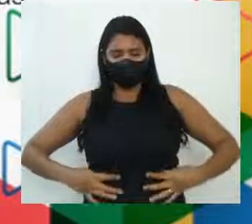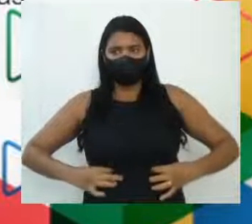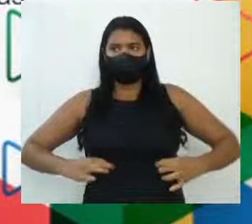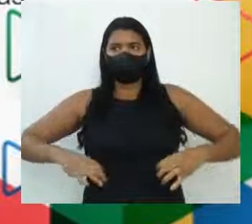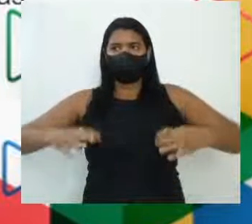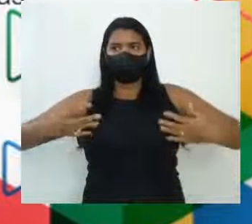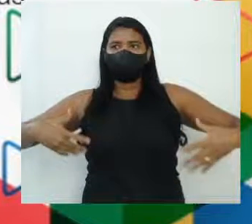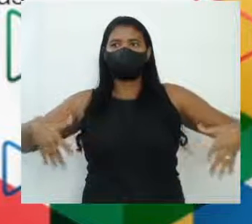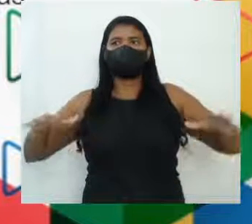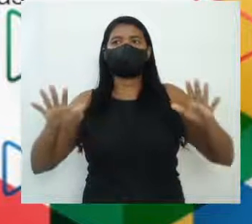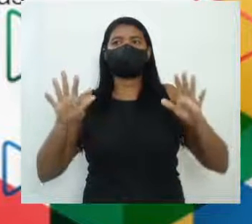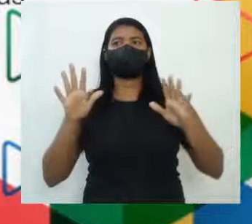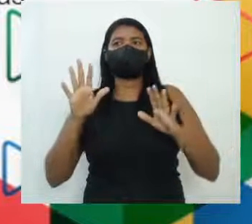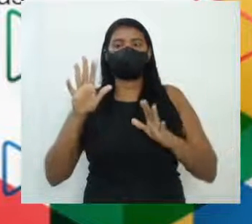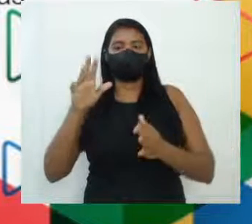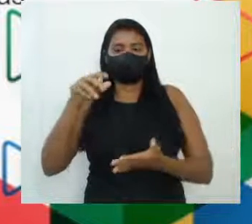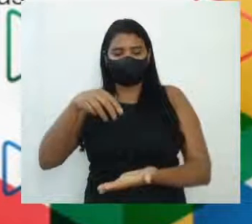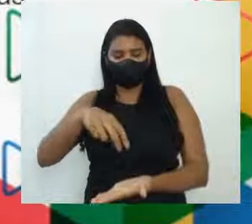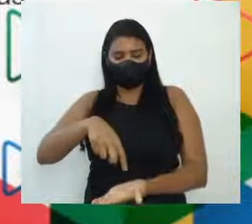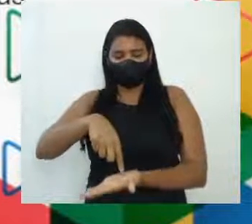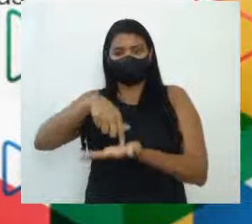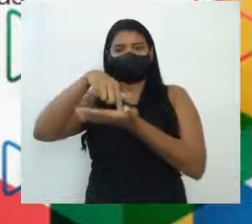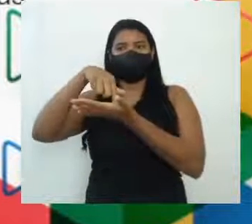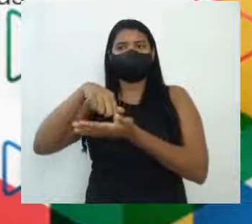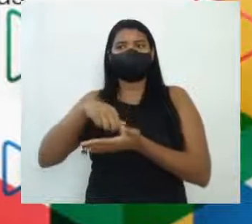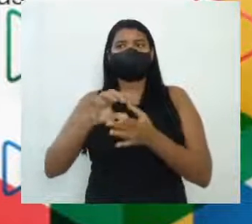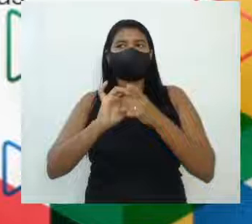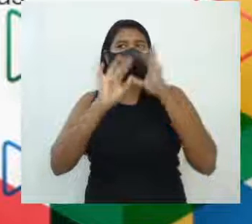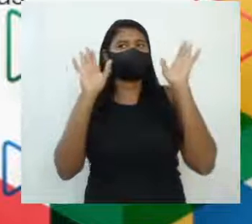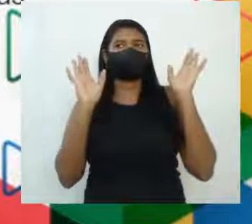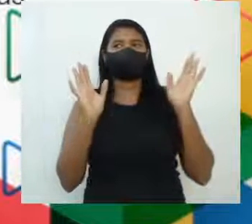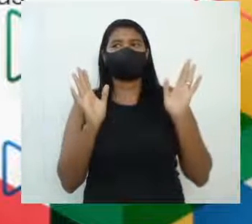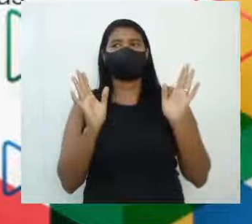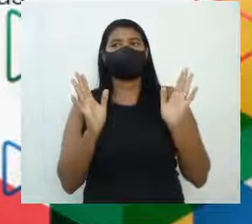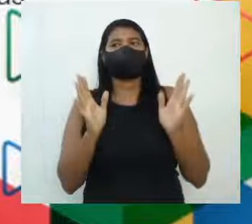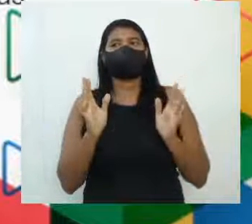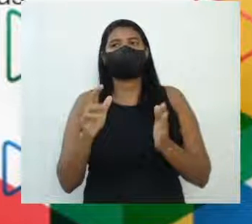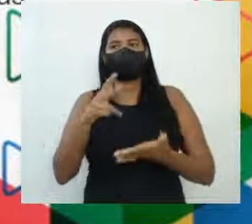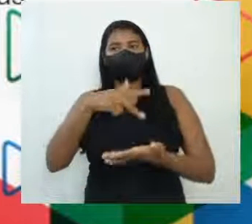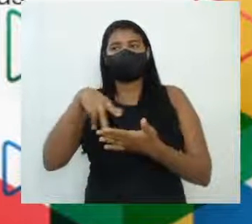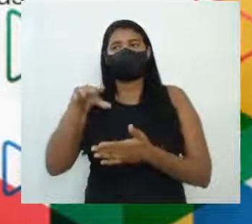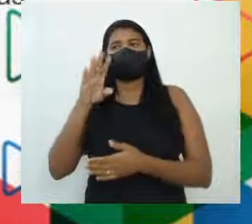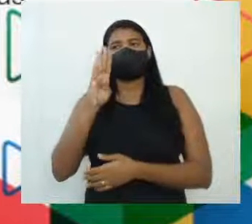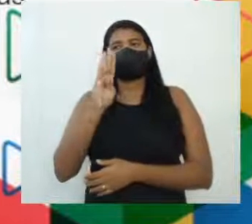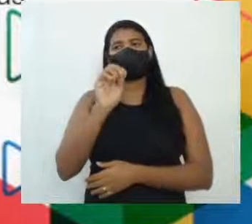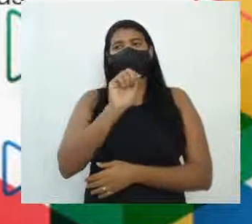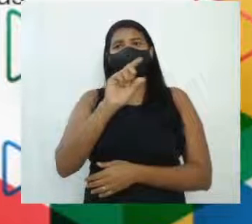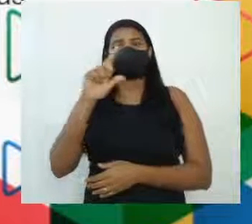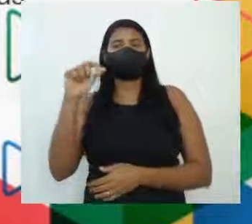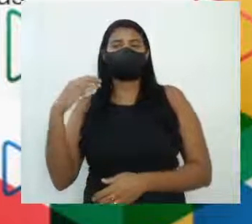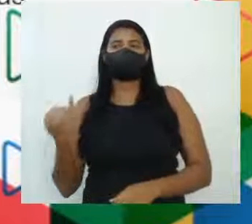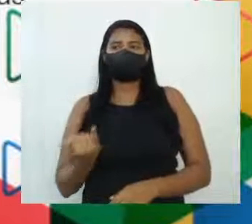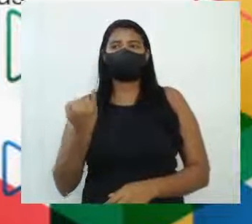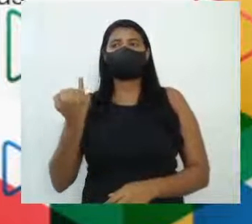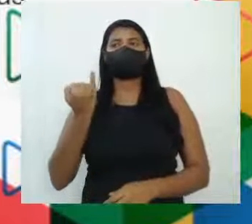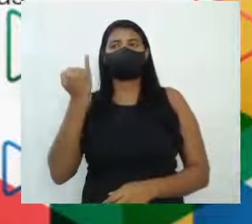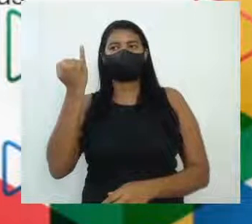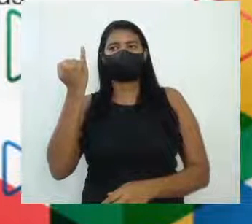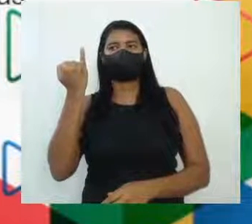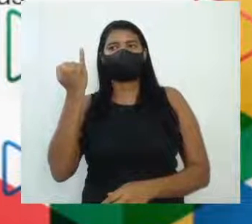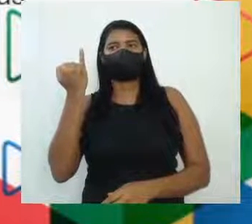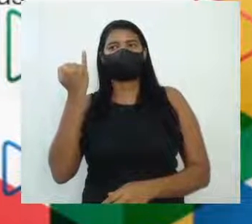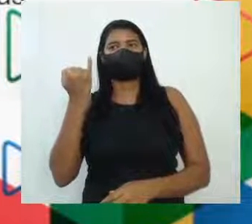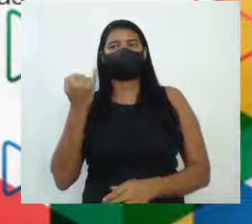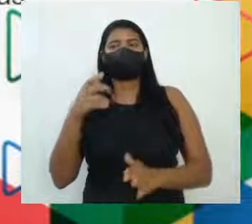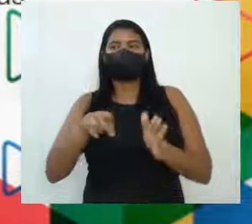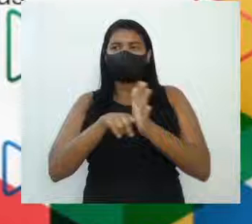pés descalços. A livre expressão do bailarino era mais importante para essa